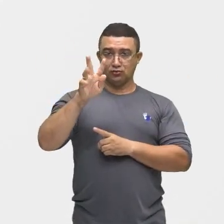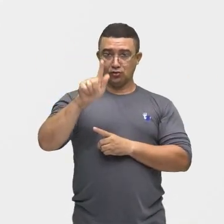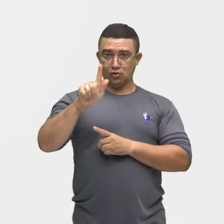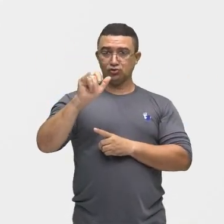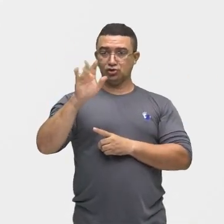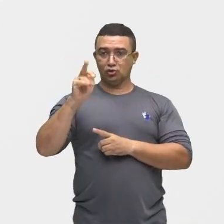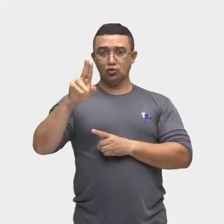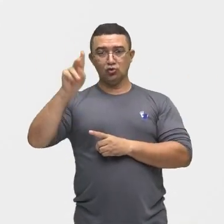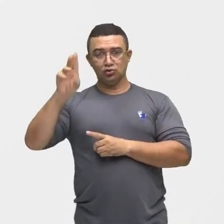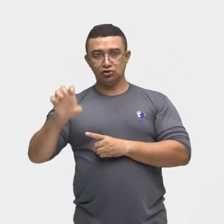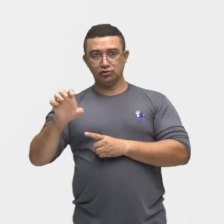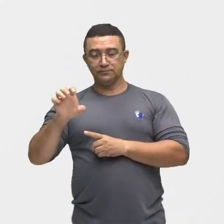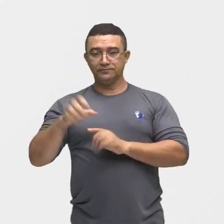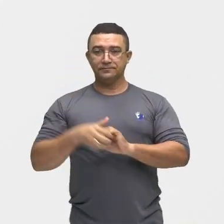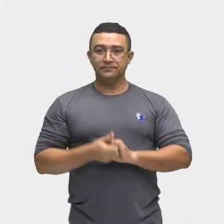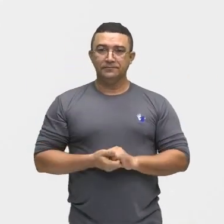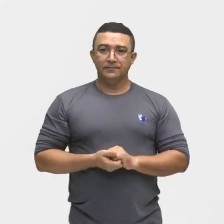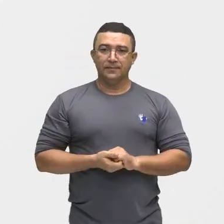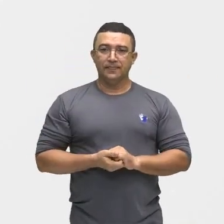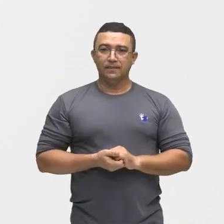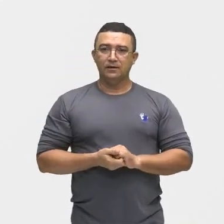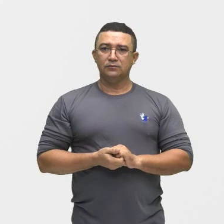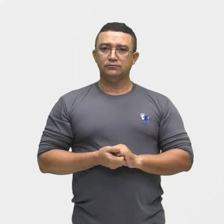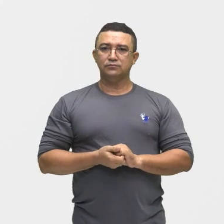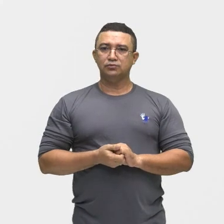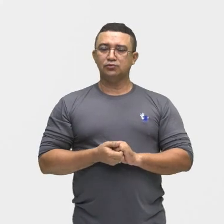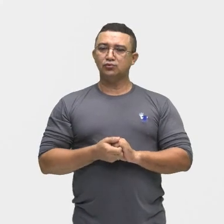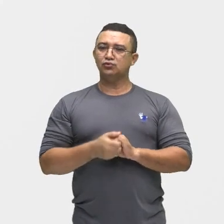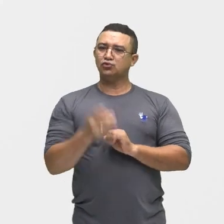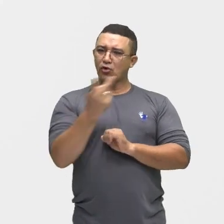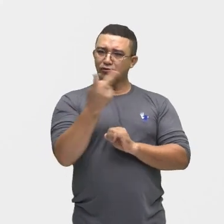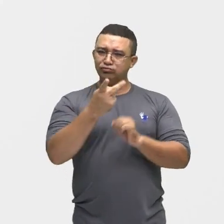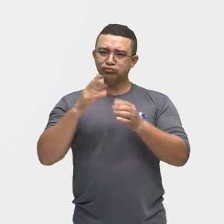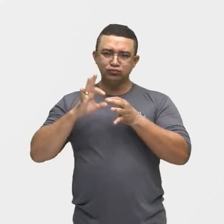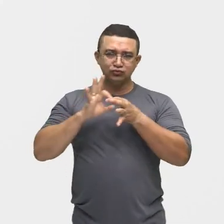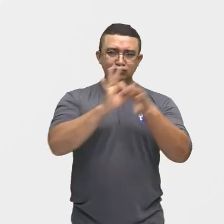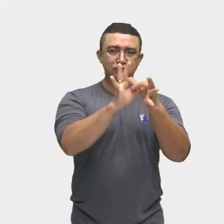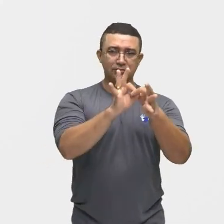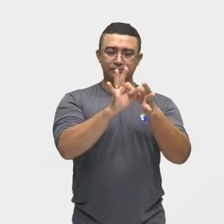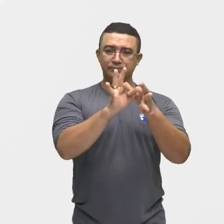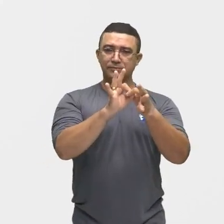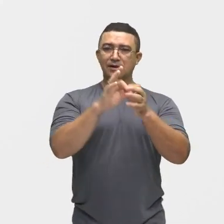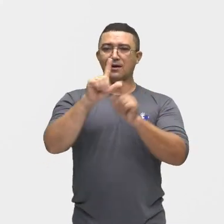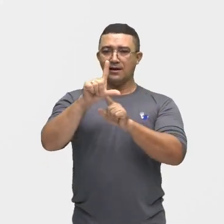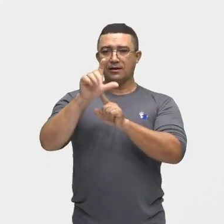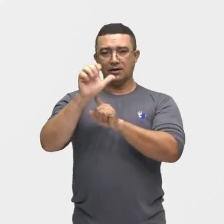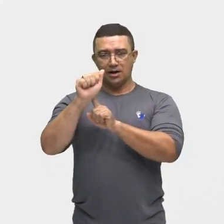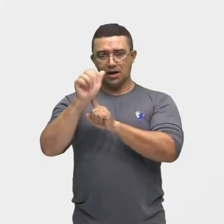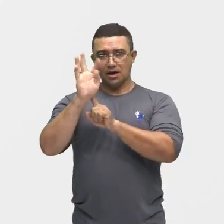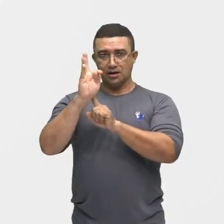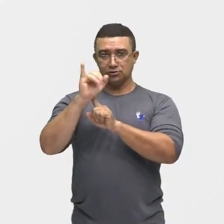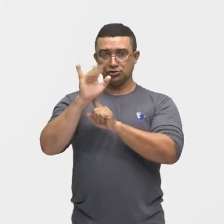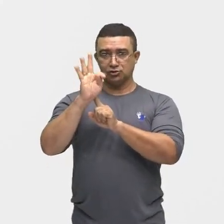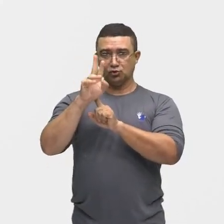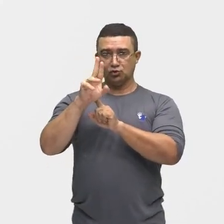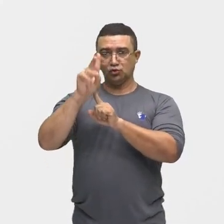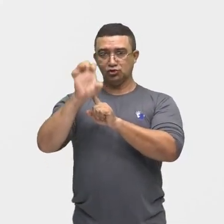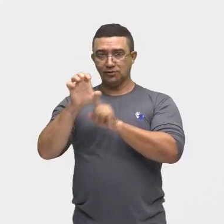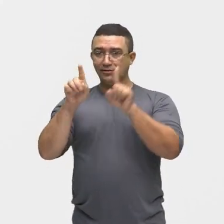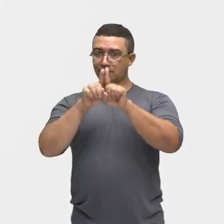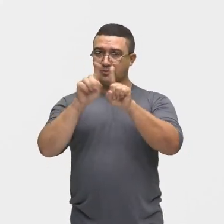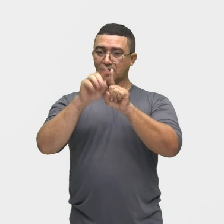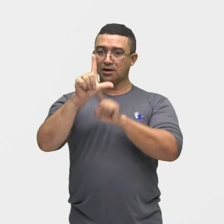as longitudes. E juntando esses dois, né, tanto a latitude quanto a longitude, nós vamos